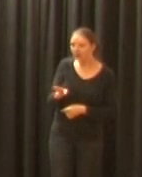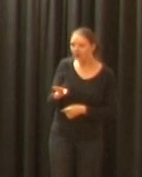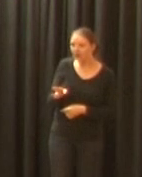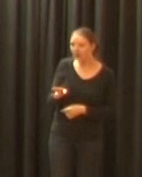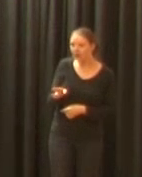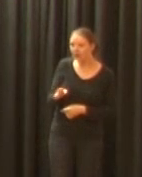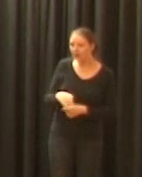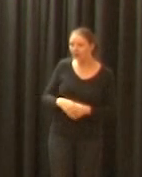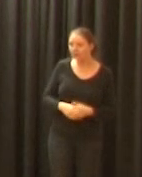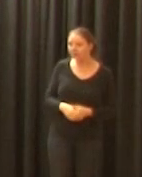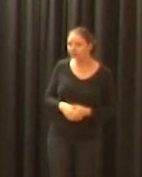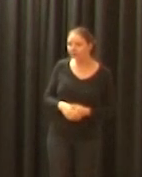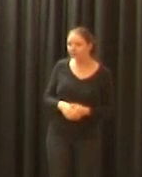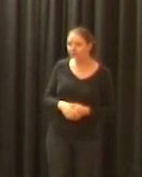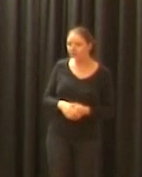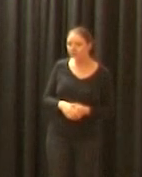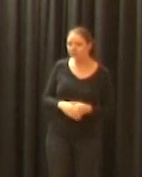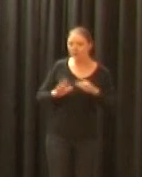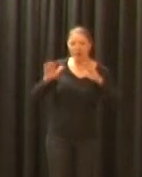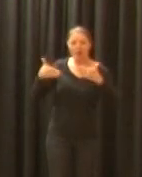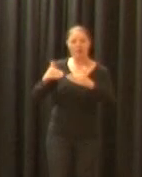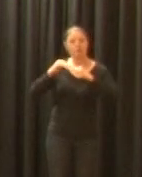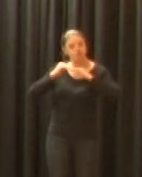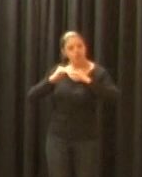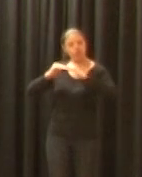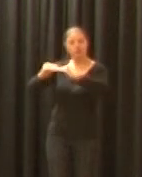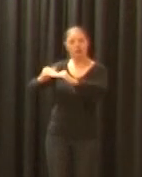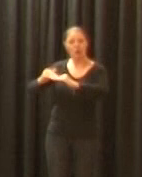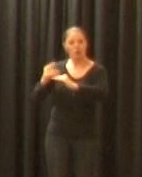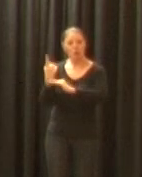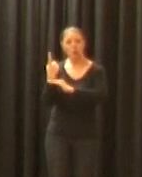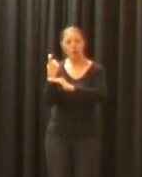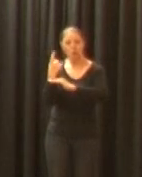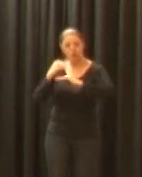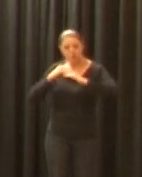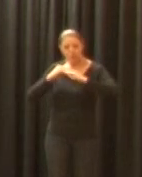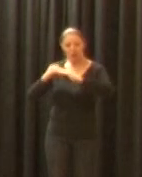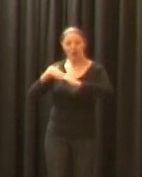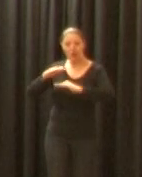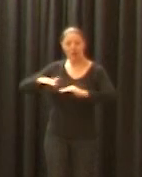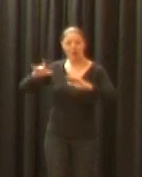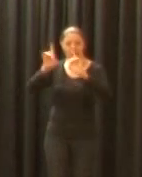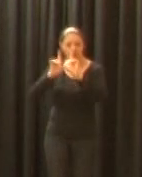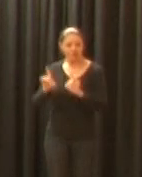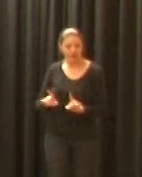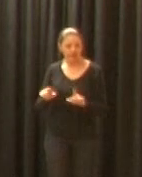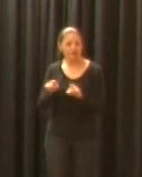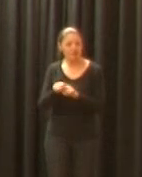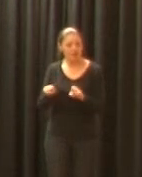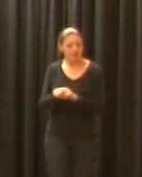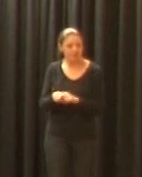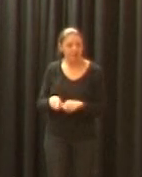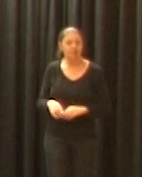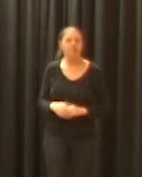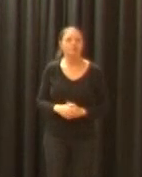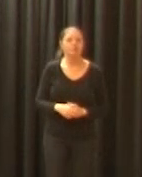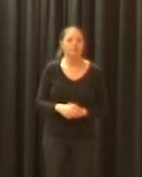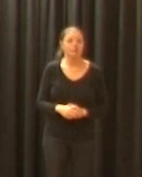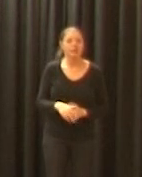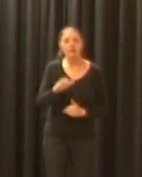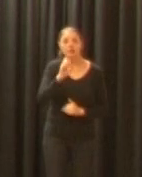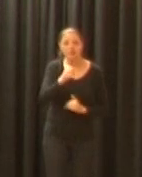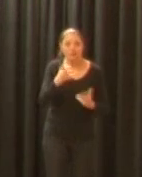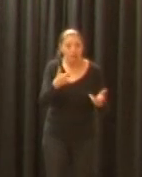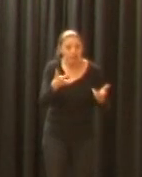para essa hegemonia do pensamento médico da deficiência. Então, ele tem no carro. Agora, se a gente quer